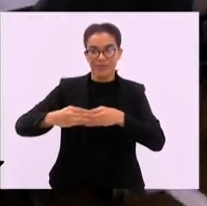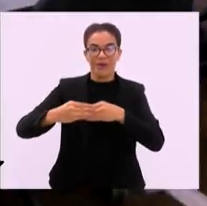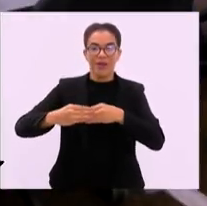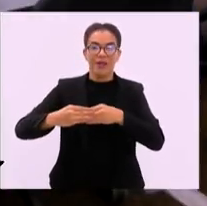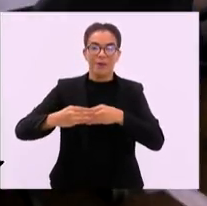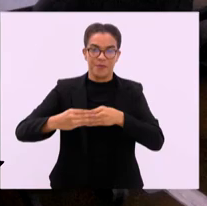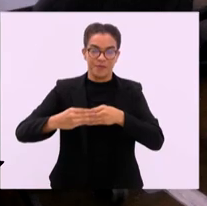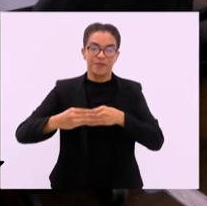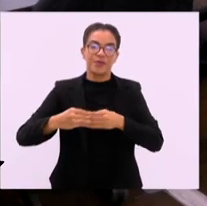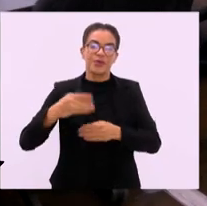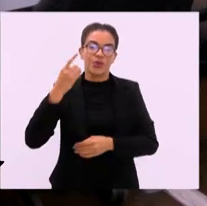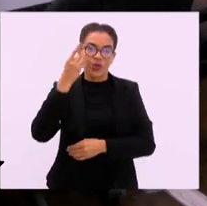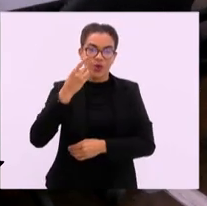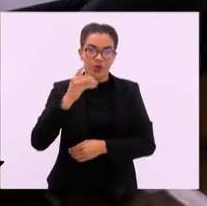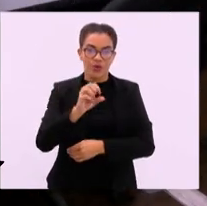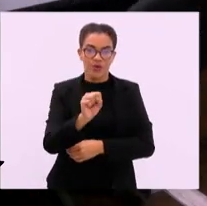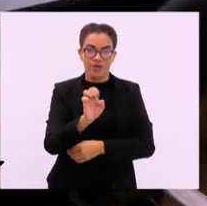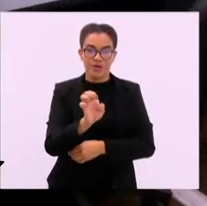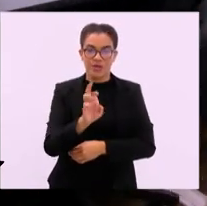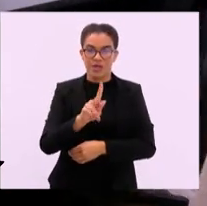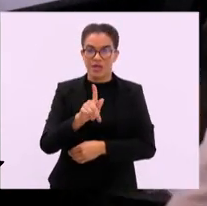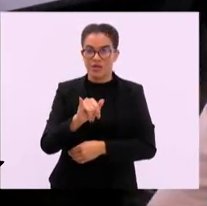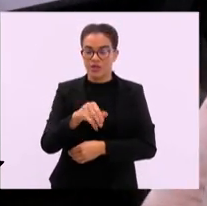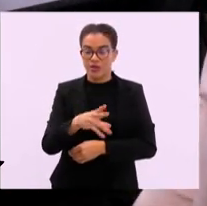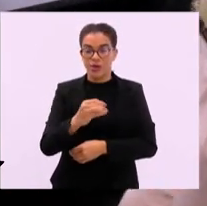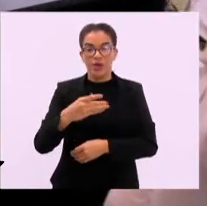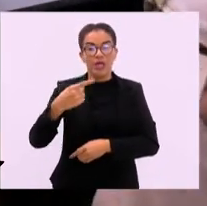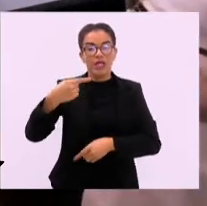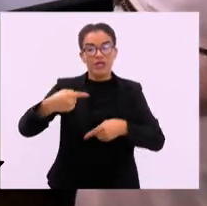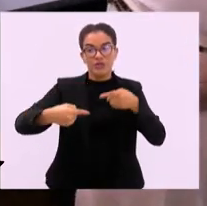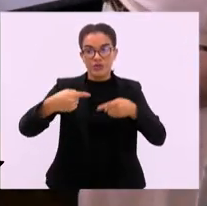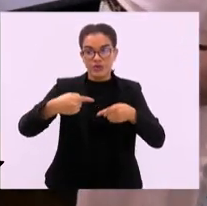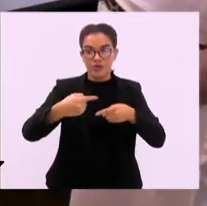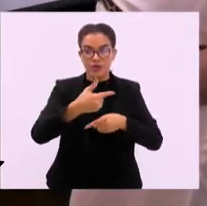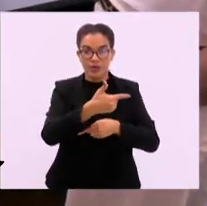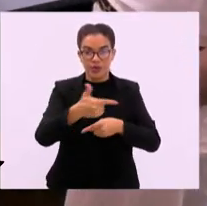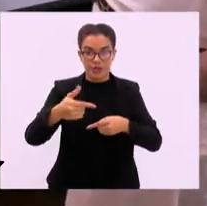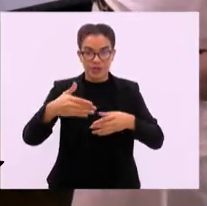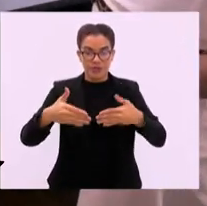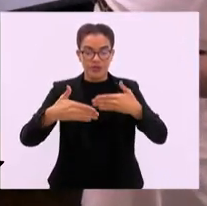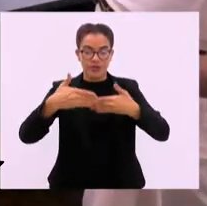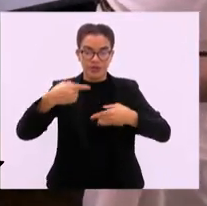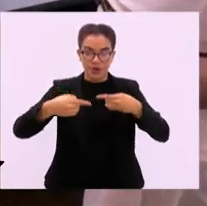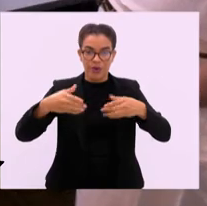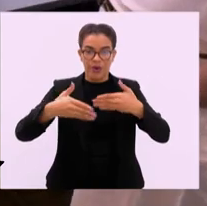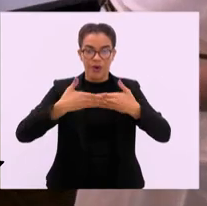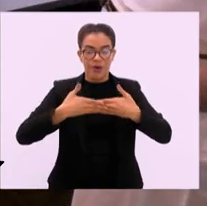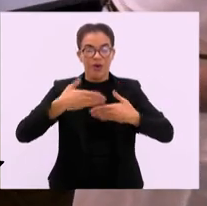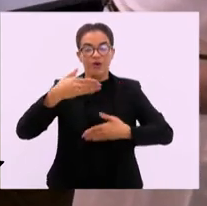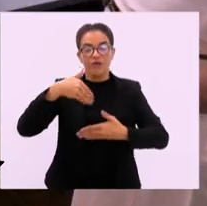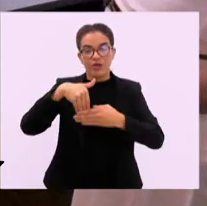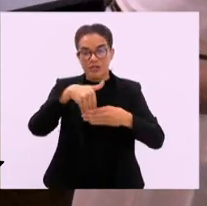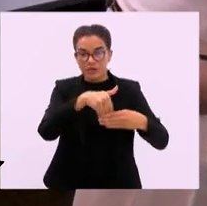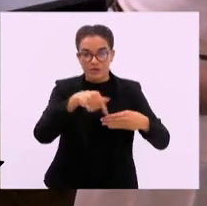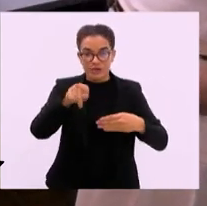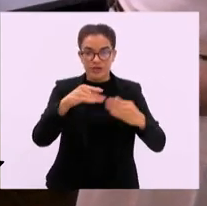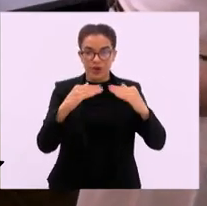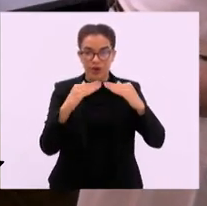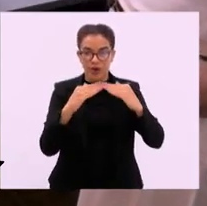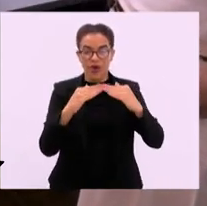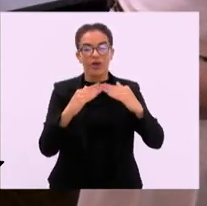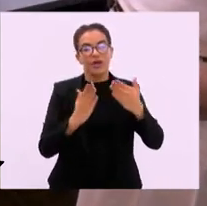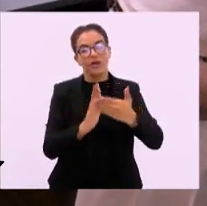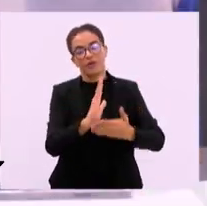nosso presidente, deputado doutor Serginho. Em discussão, não havendo quem queira discutir, encerrada a discussão, em votação, os senhores que aprovam permaneçam como